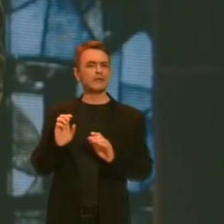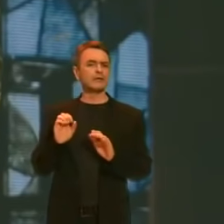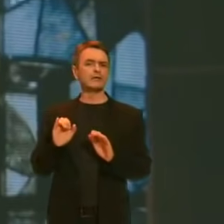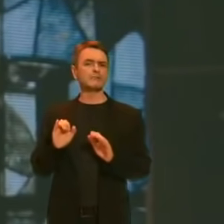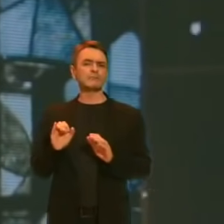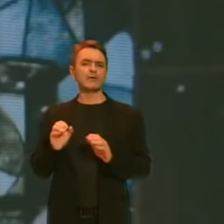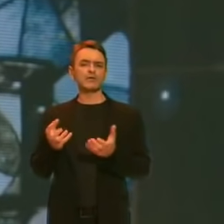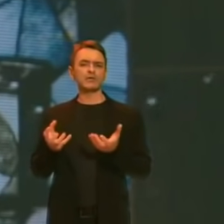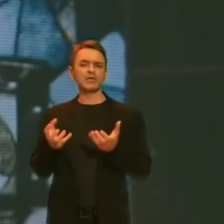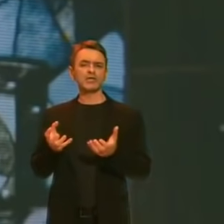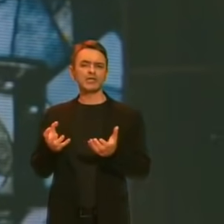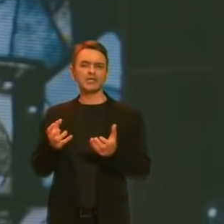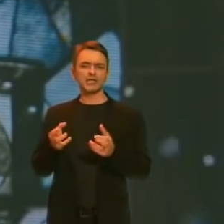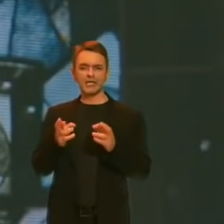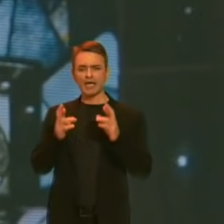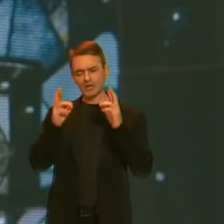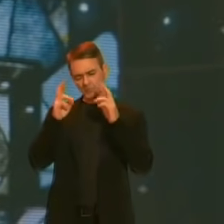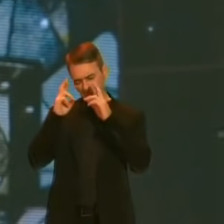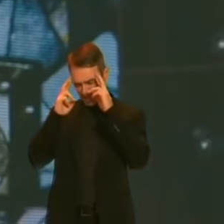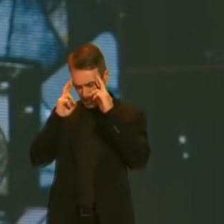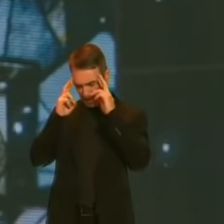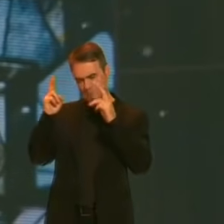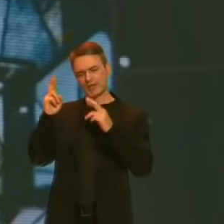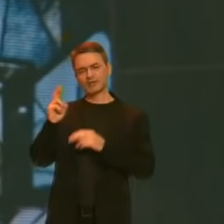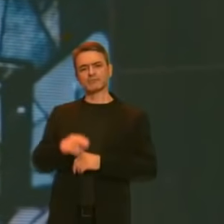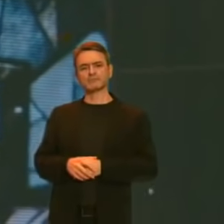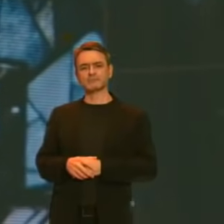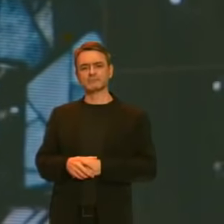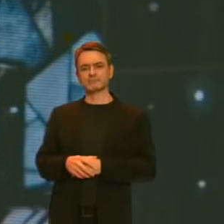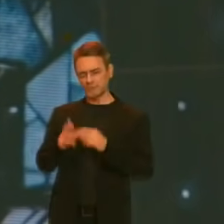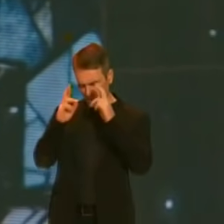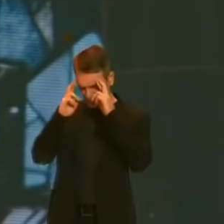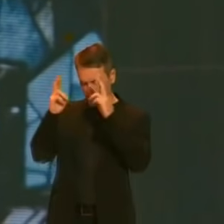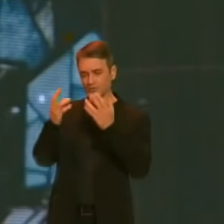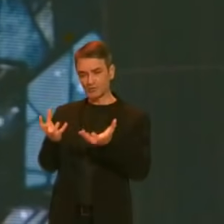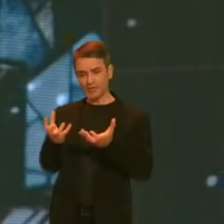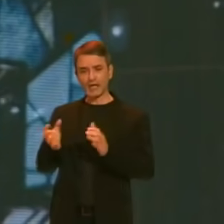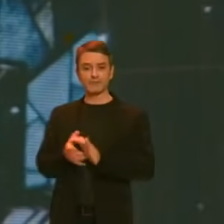gostaria de entrar naquela campanha também. Eu também só quero respeito.